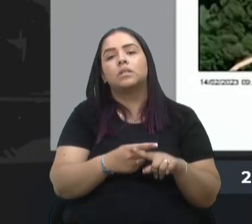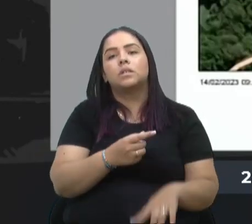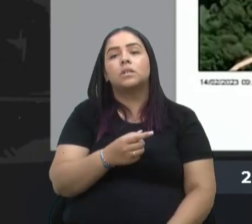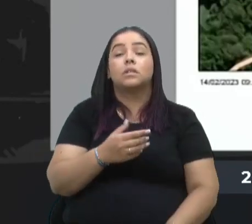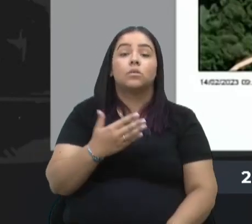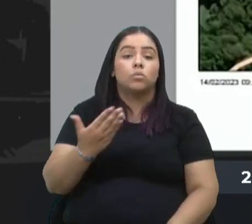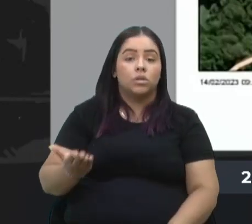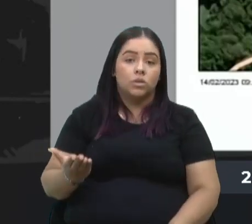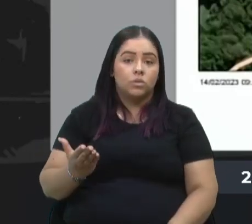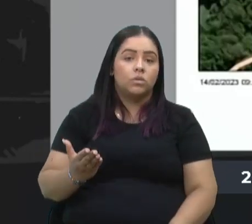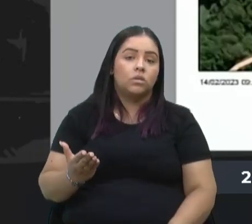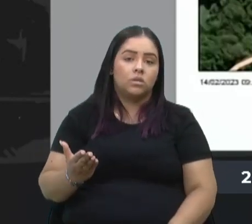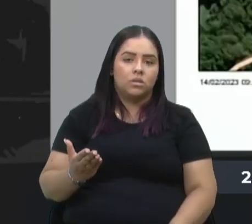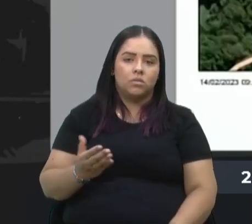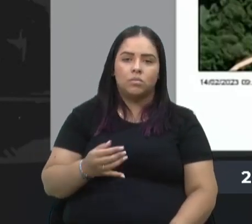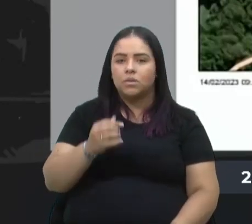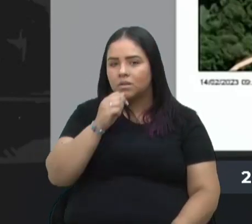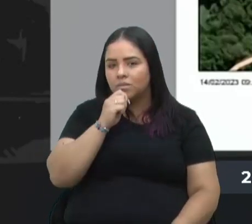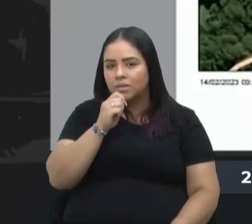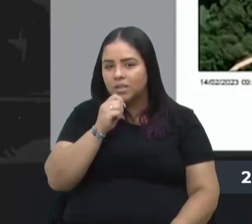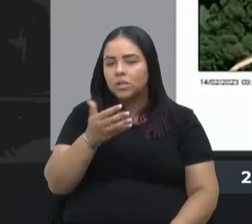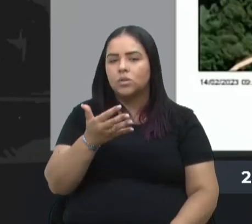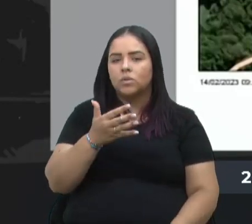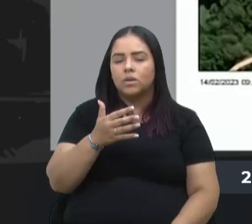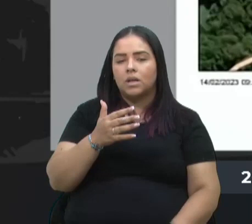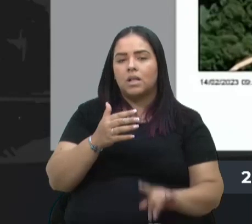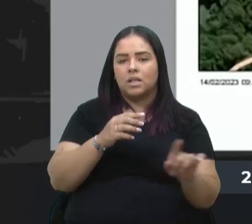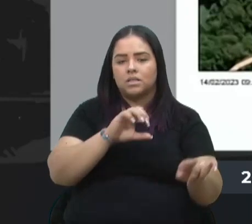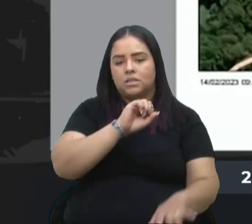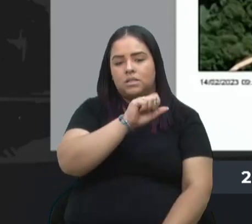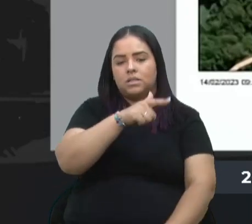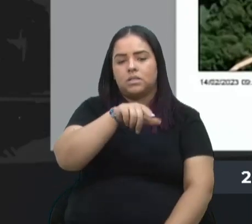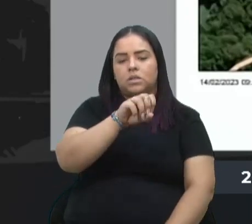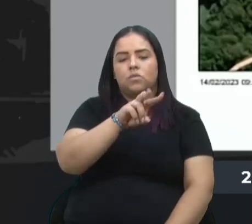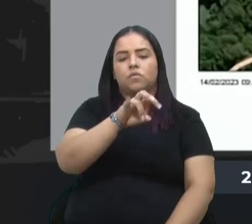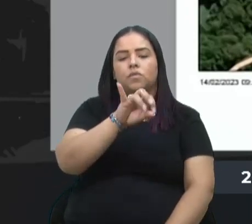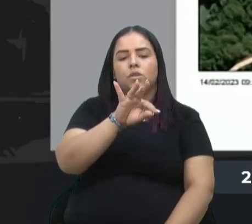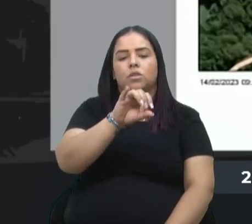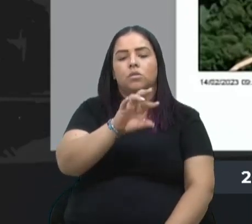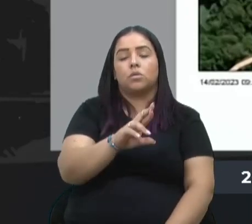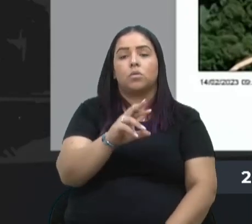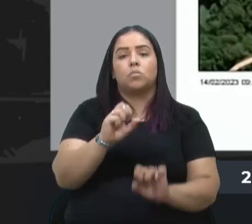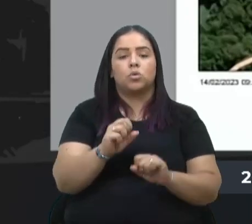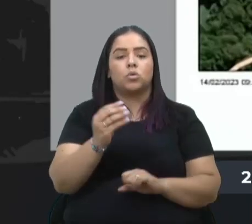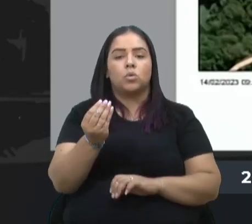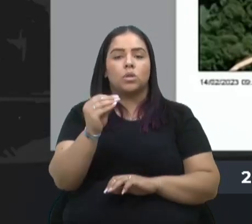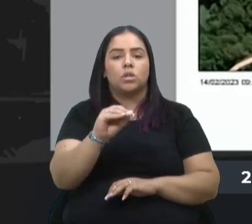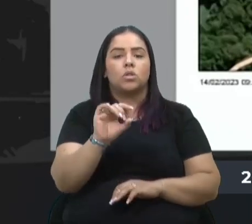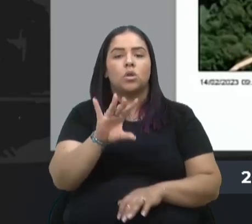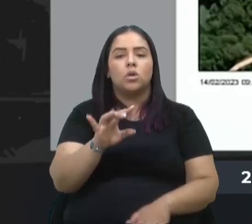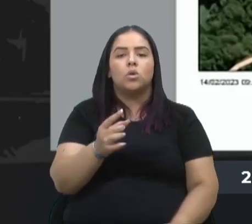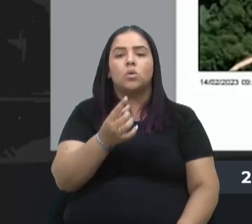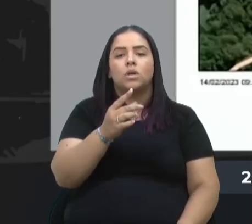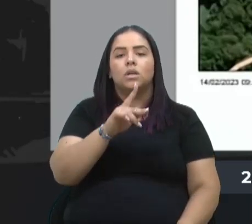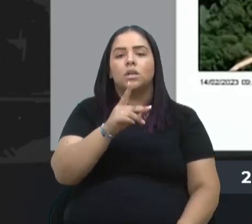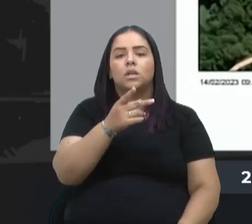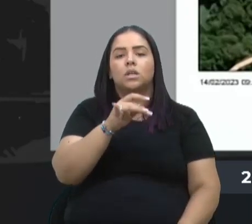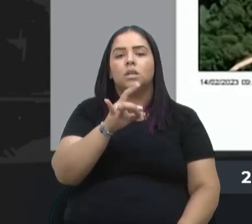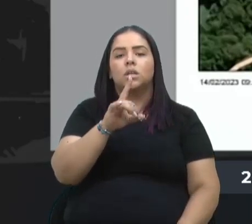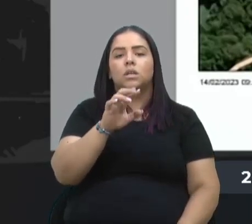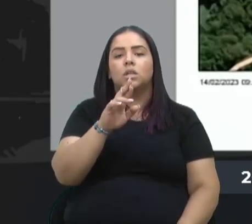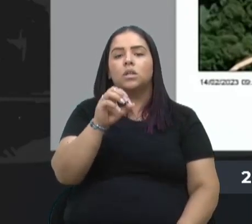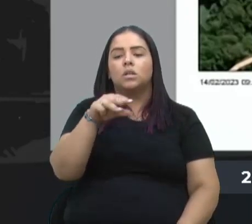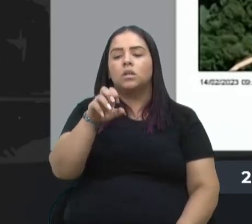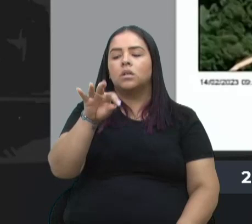isso, por exemplo, ali em São Vítor, o SAMAI só pode colocar um hidrômetro aqui onde a estrada é